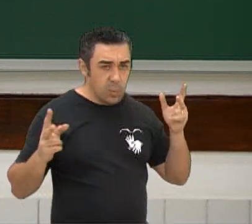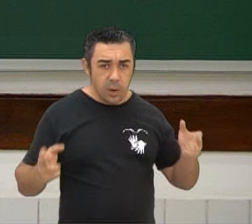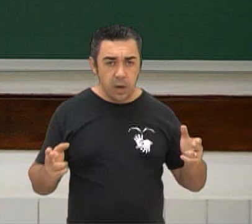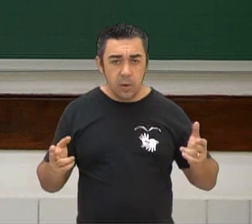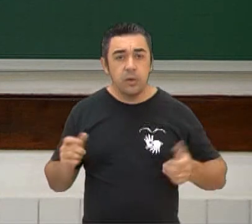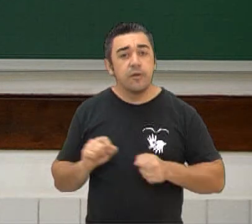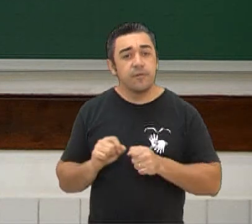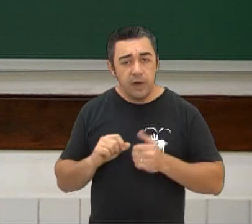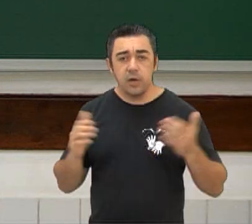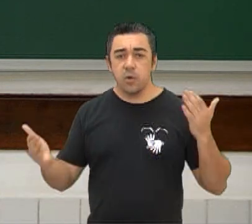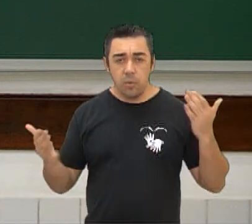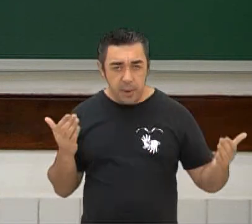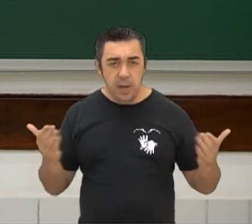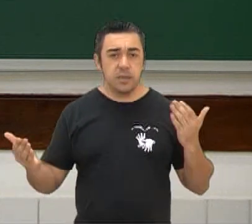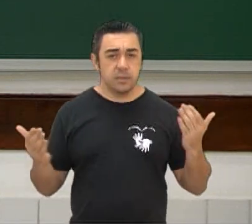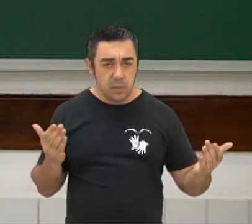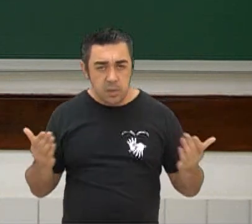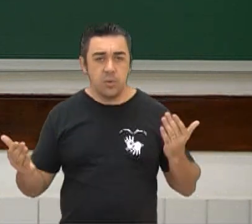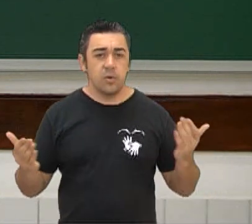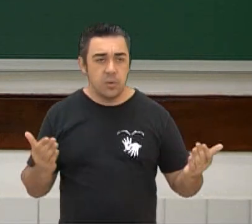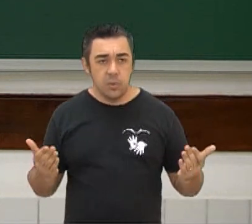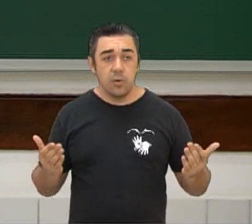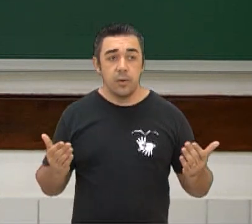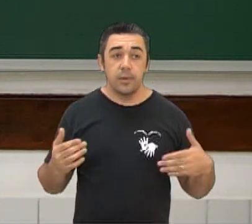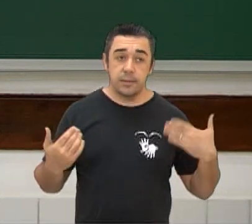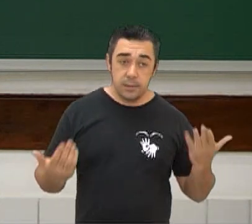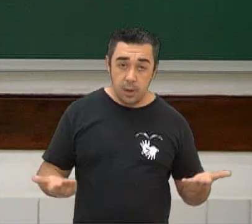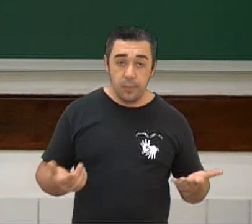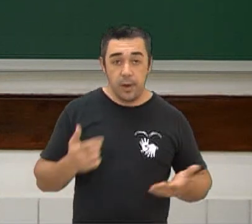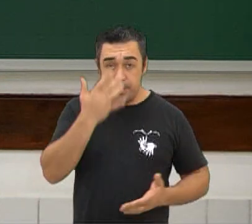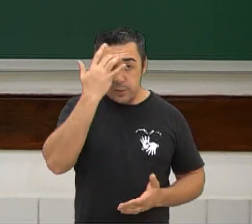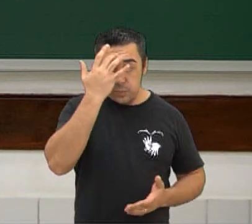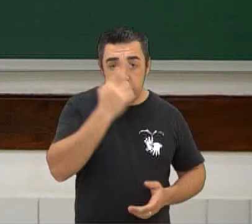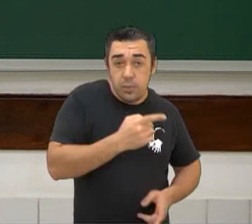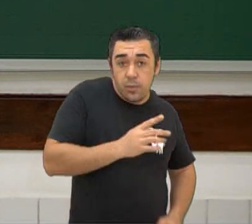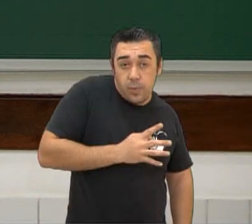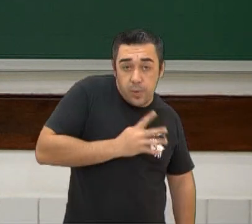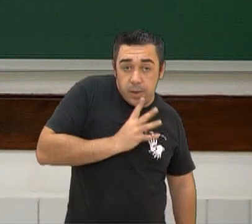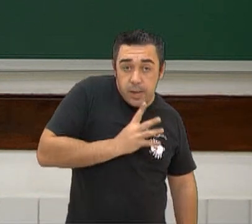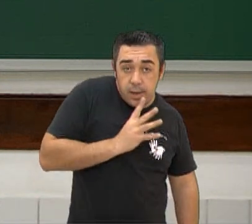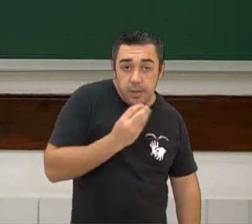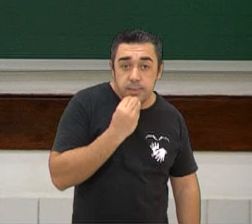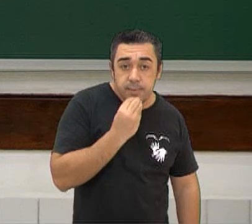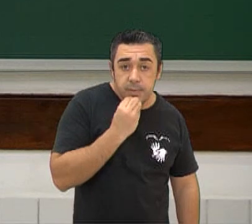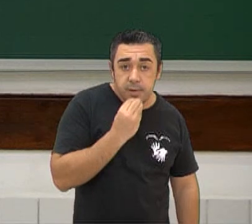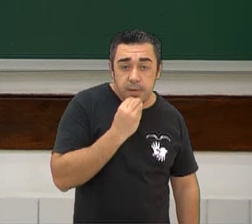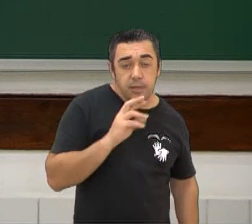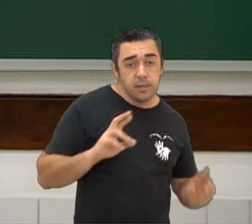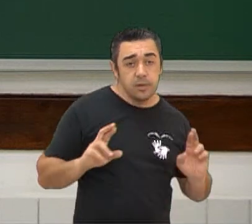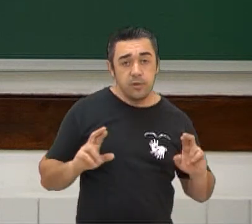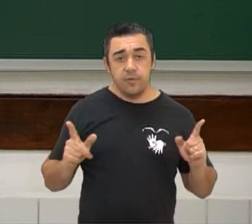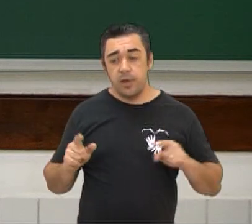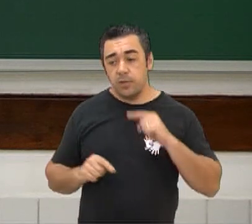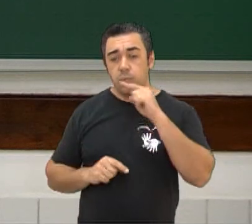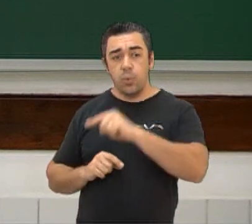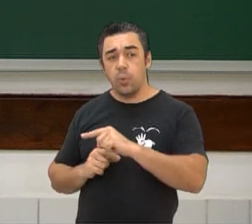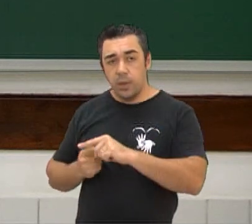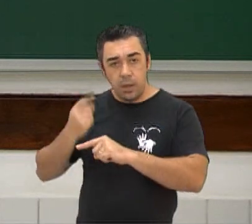essas comparações. E aí o conhecedor, que é a pessoa que está, versus o conhecido, a